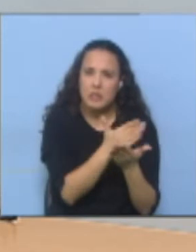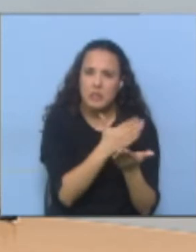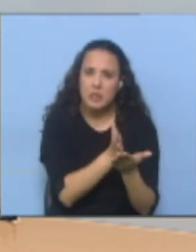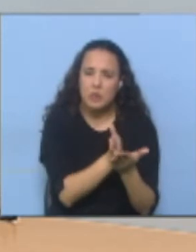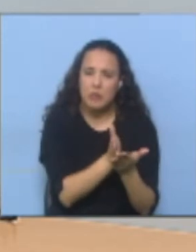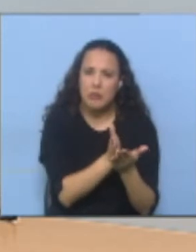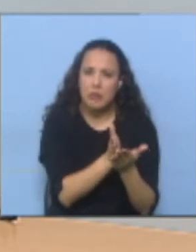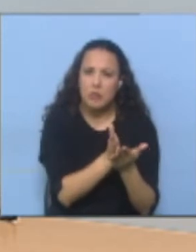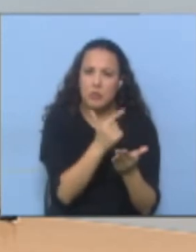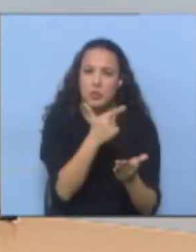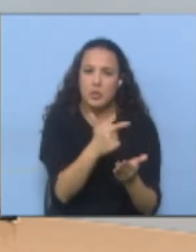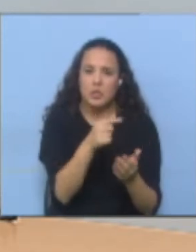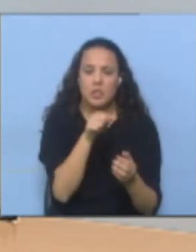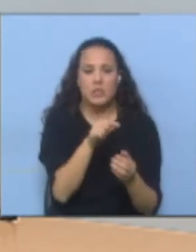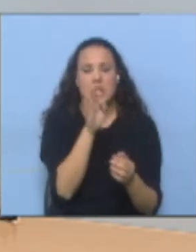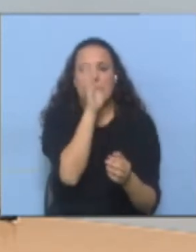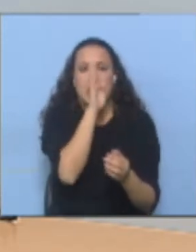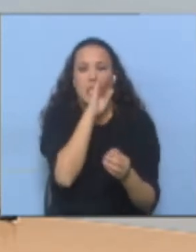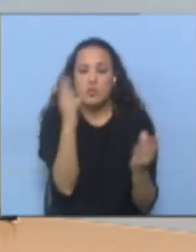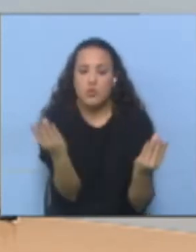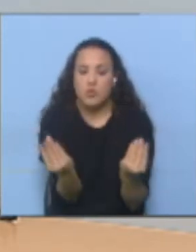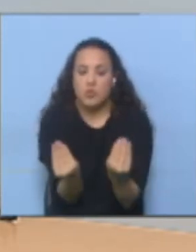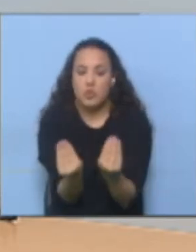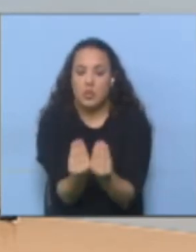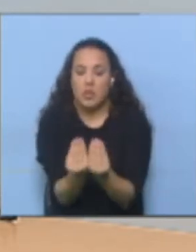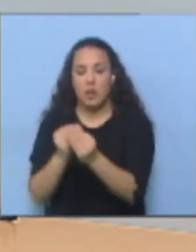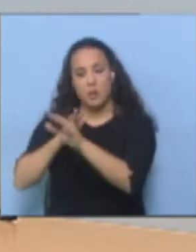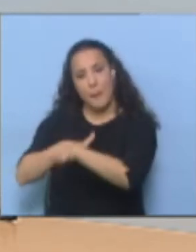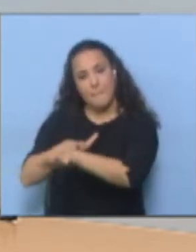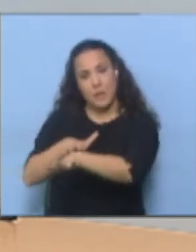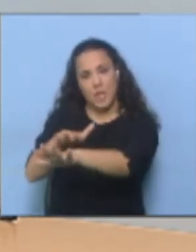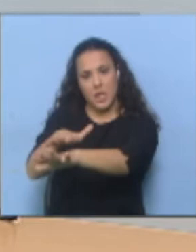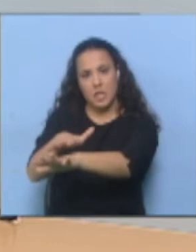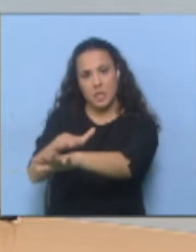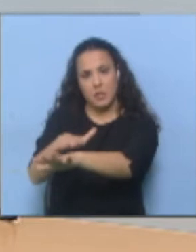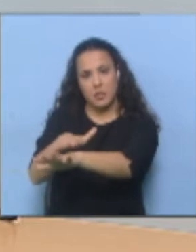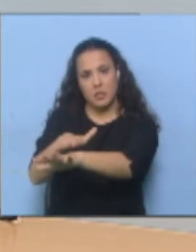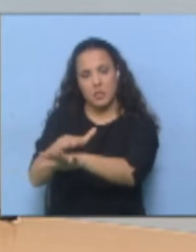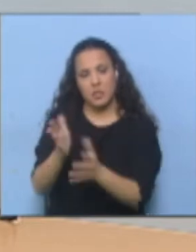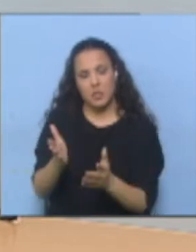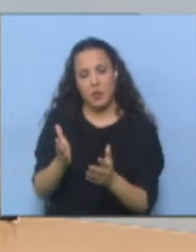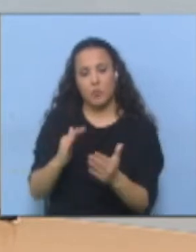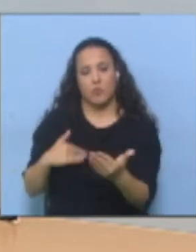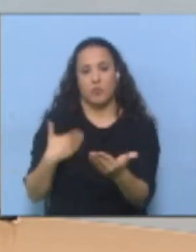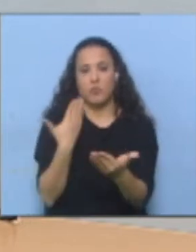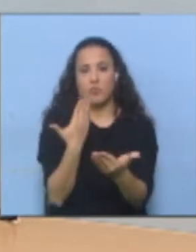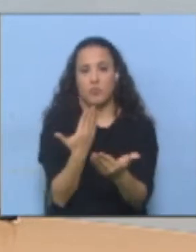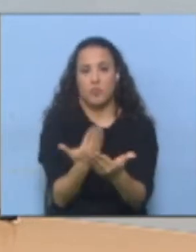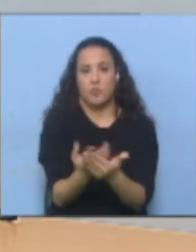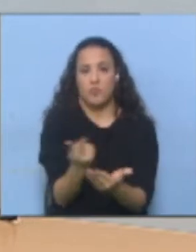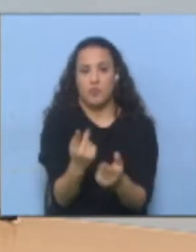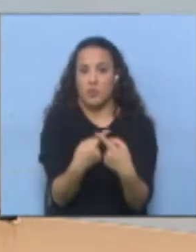do turismo, e se lhe juntarmos também a peregrinação, que são, enfim, são propostas diferentes, por certo,